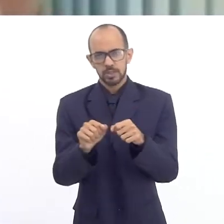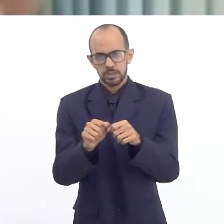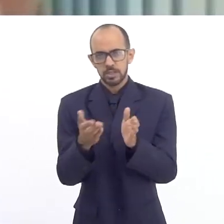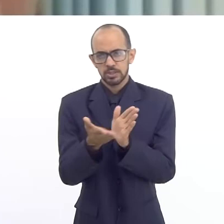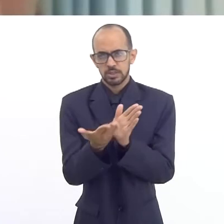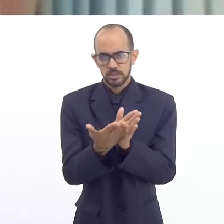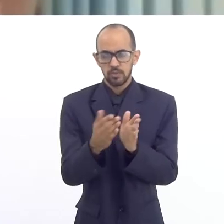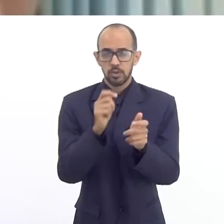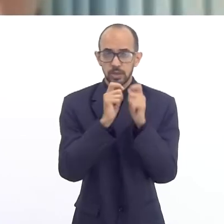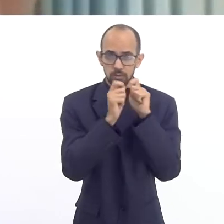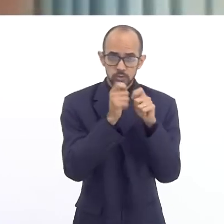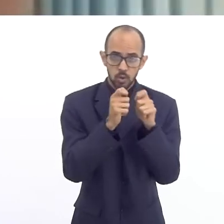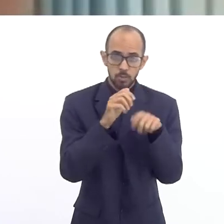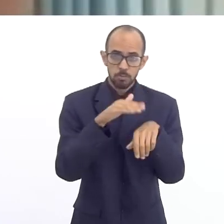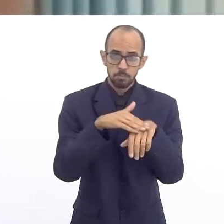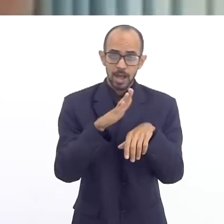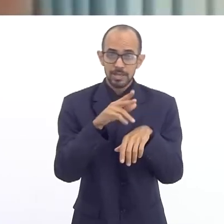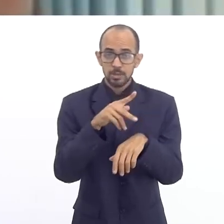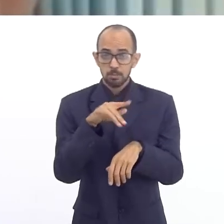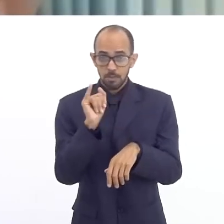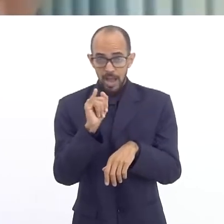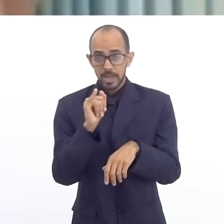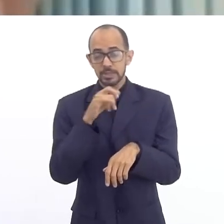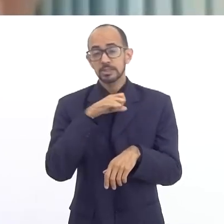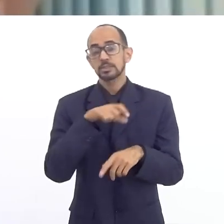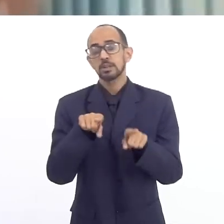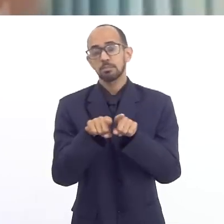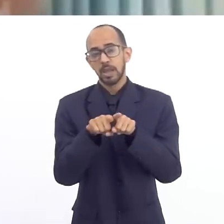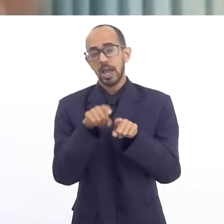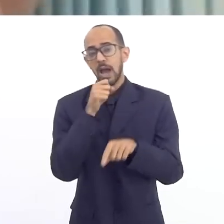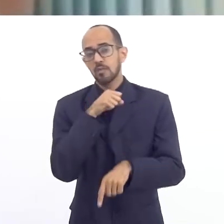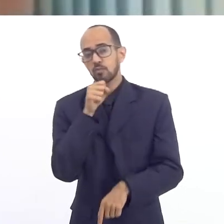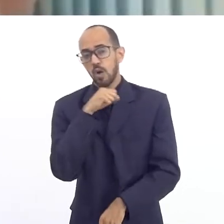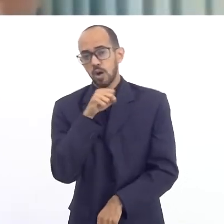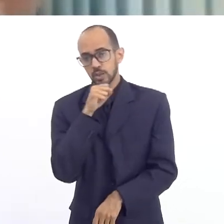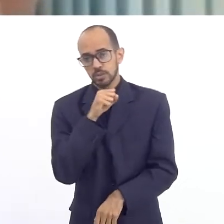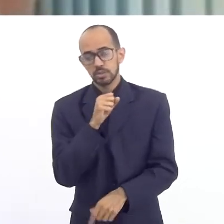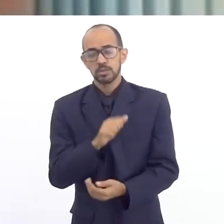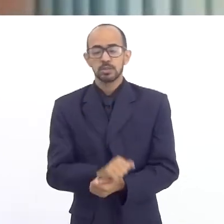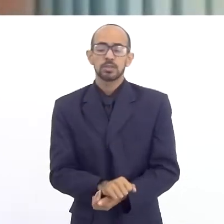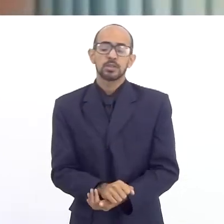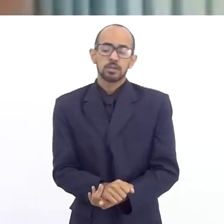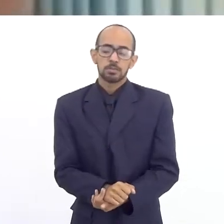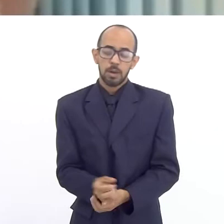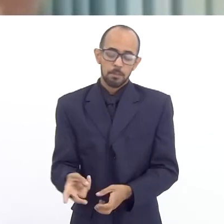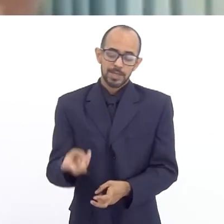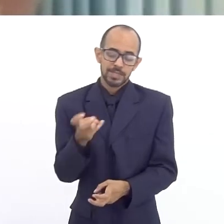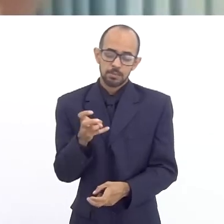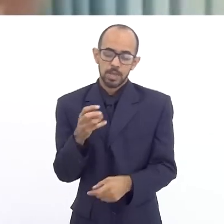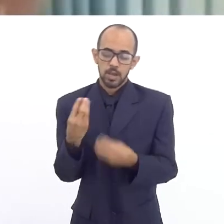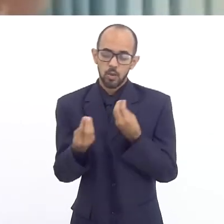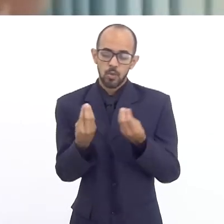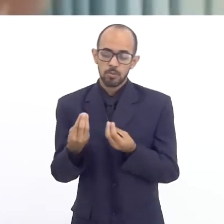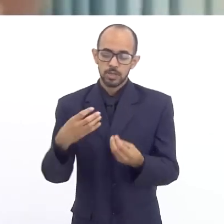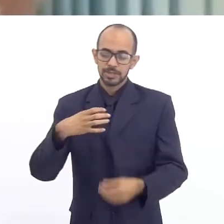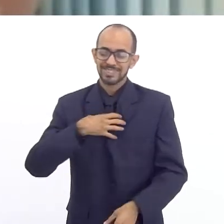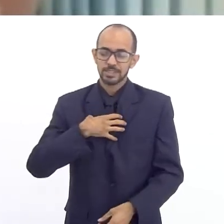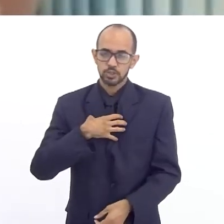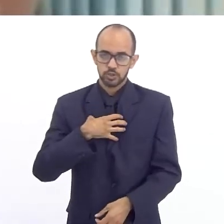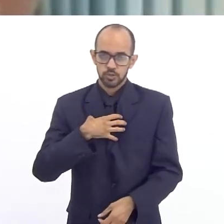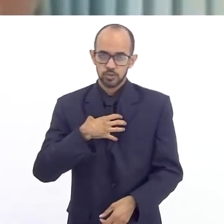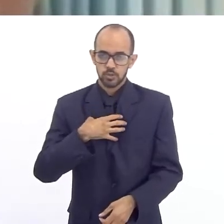livro eu entrevistei mais de 100 pais, já pais avós, né? Que já eram avós, os filhos casaram, para ver como é que